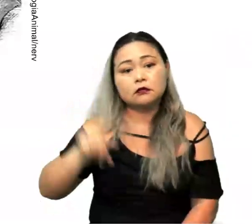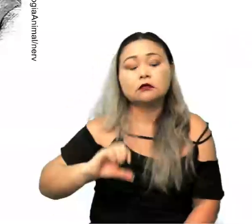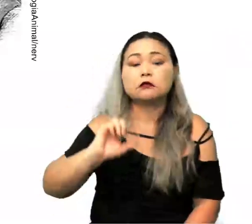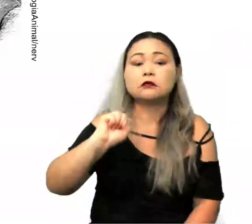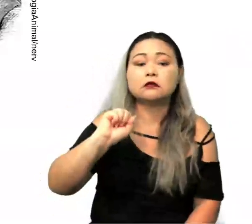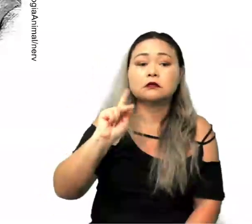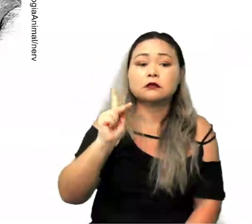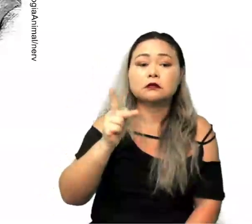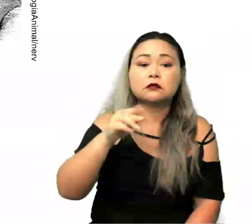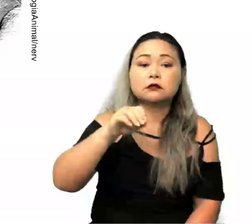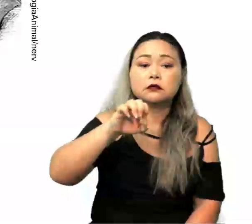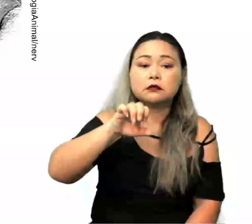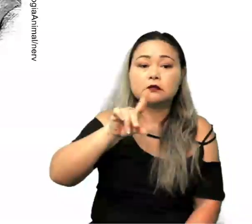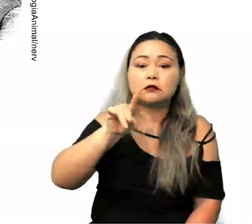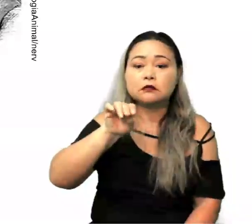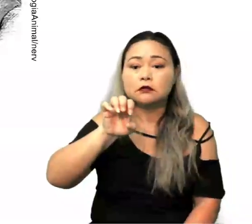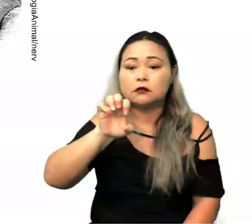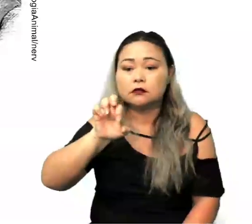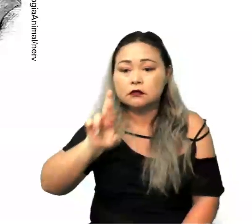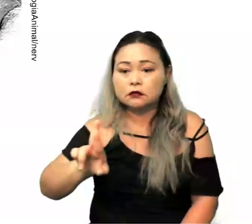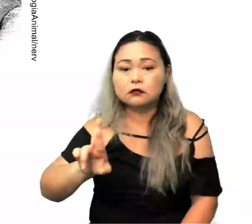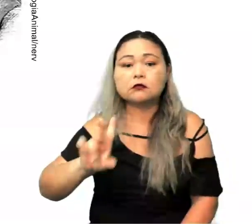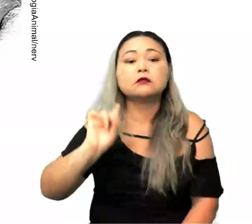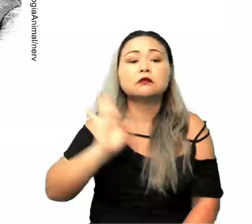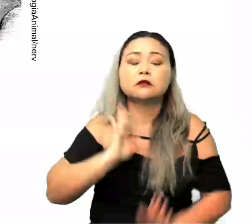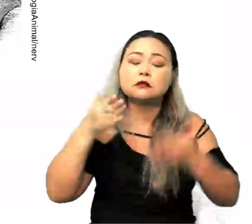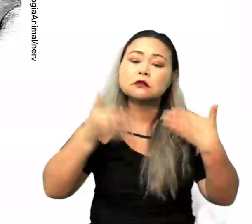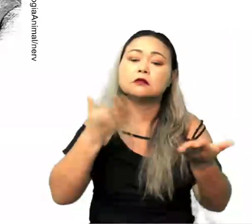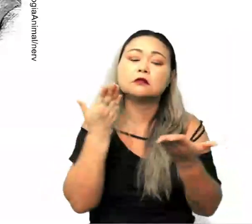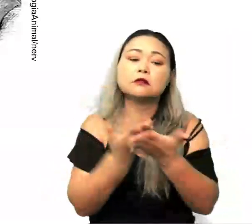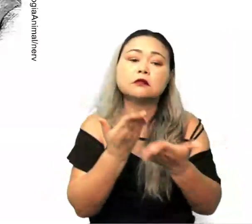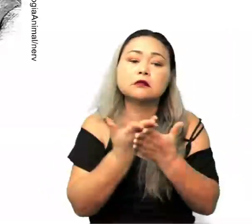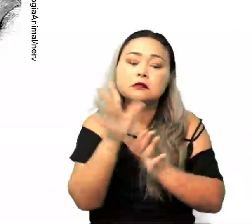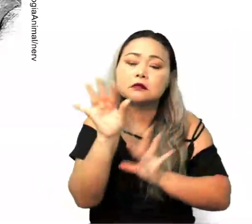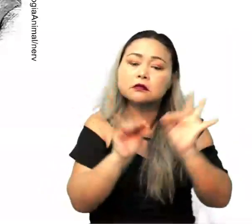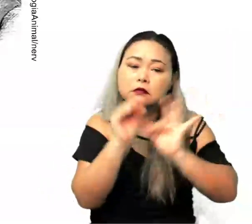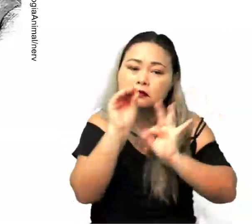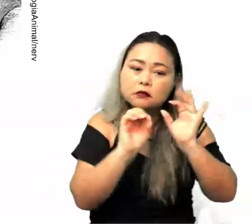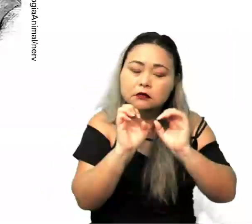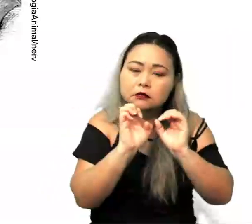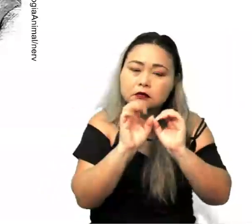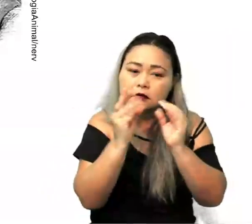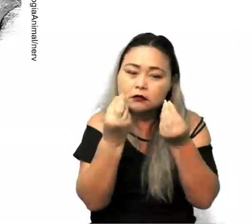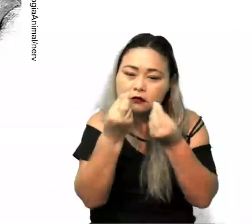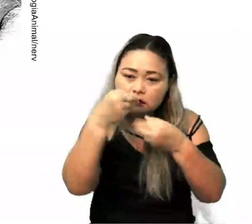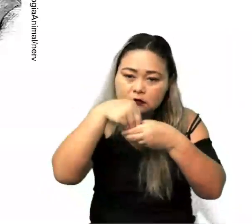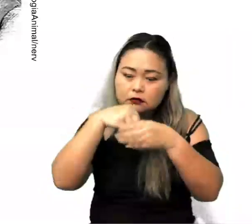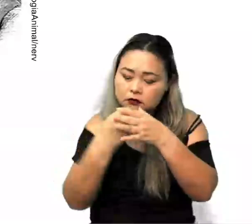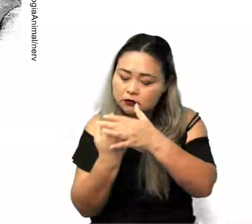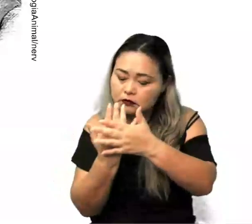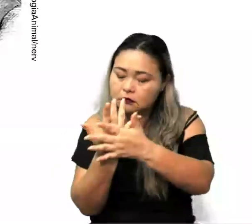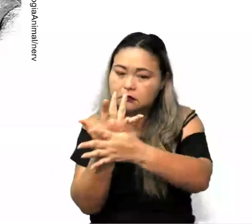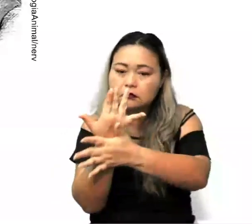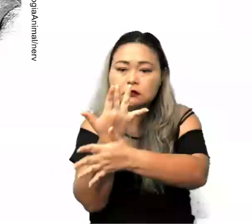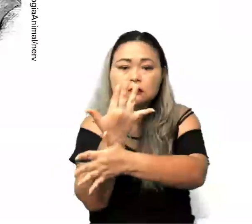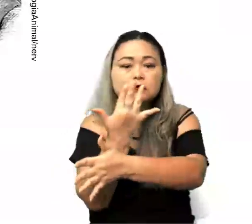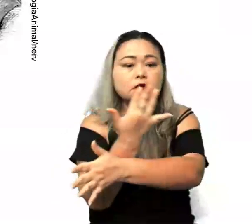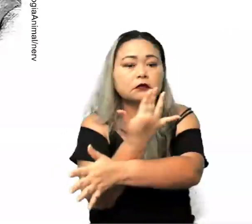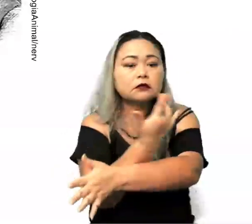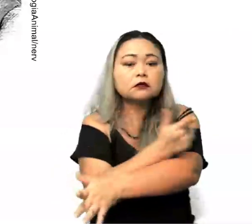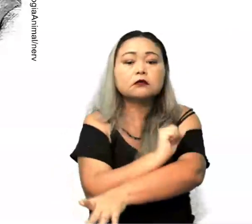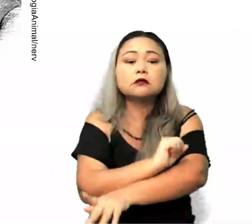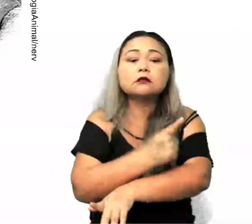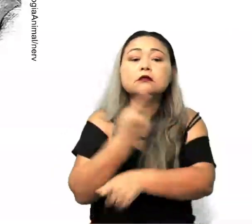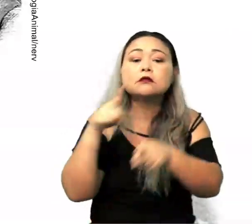ali. Schleider dedicou-se ao estudo da estrutura e fisiologia das plantas, determinando